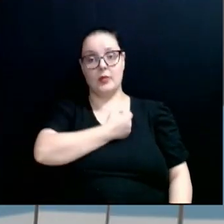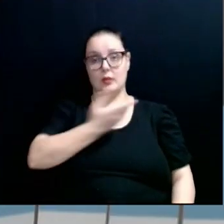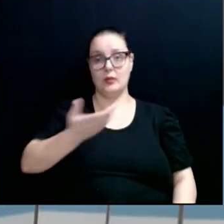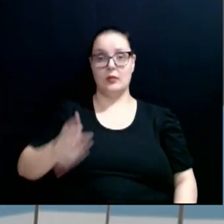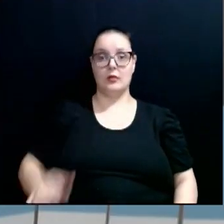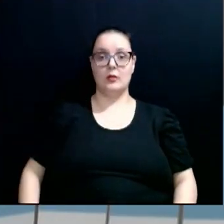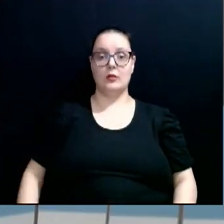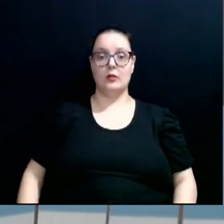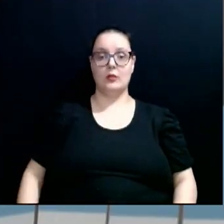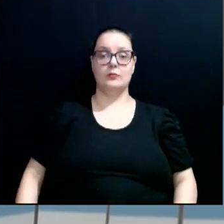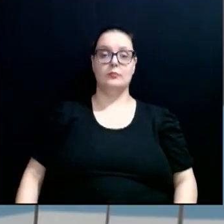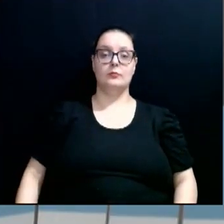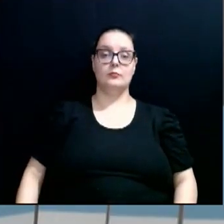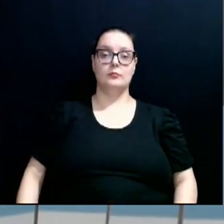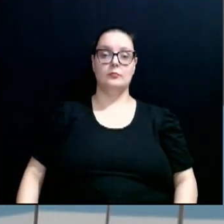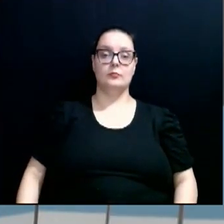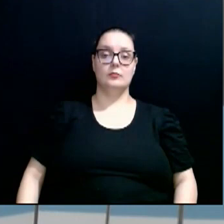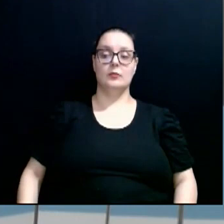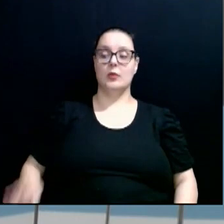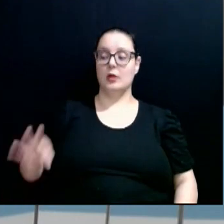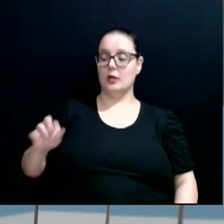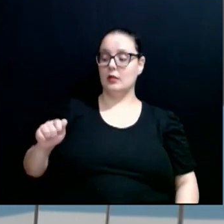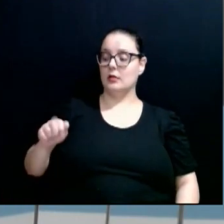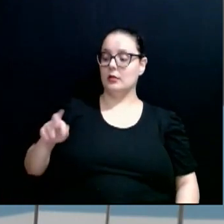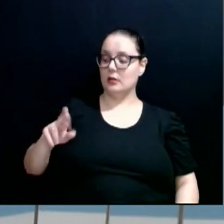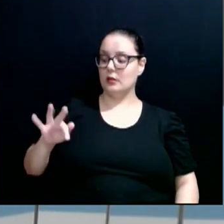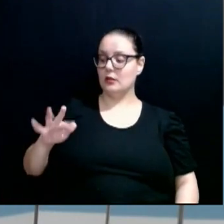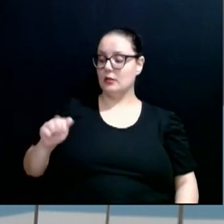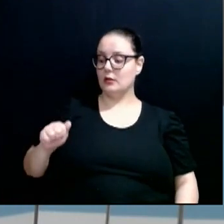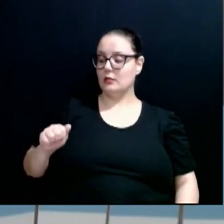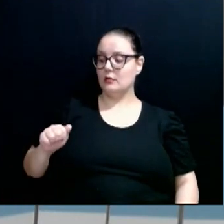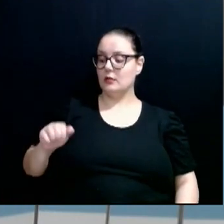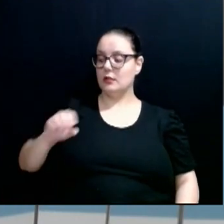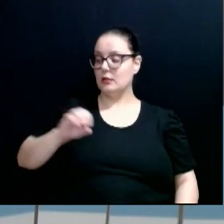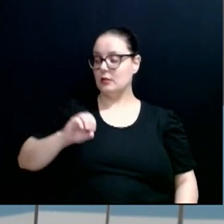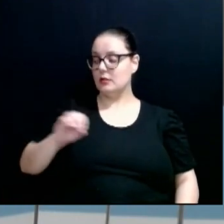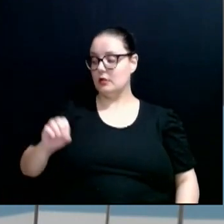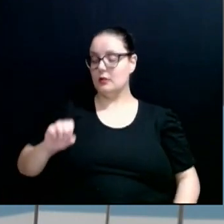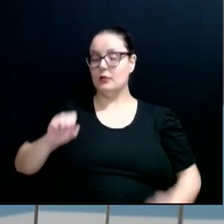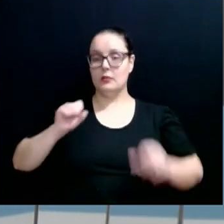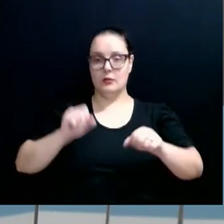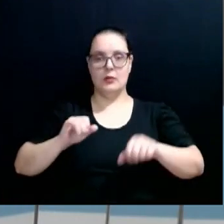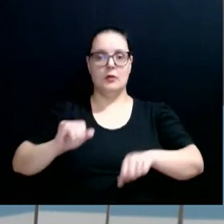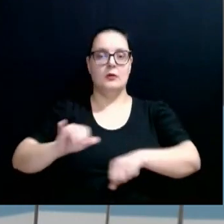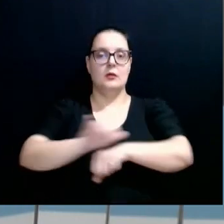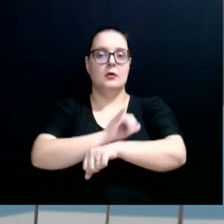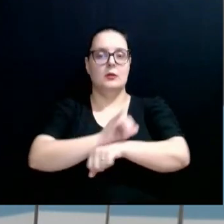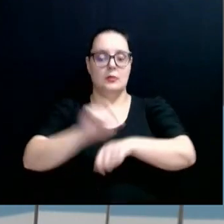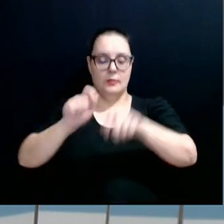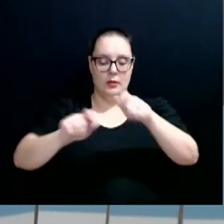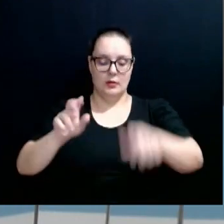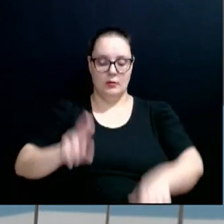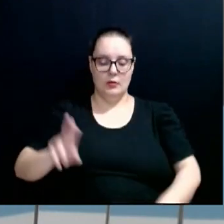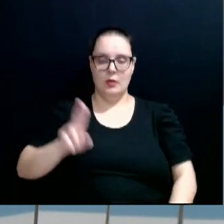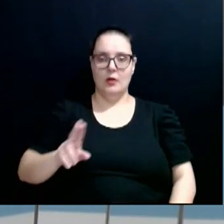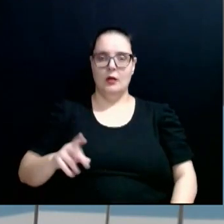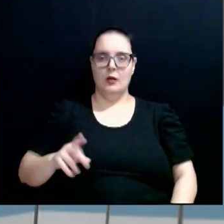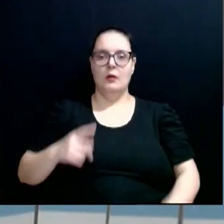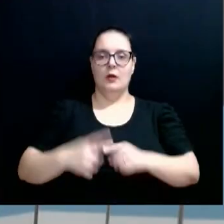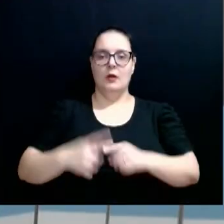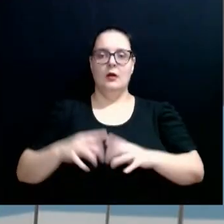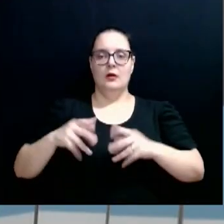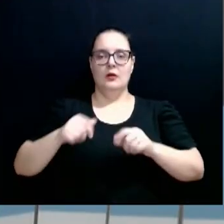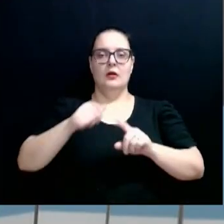E a tarifa zero pode ser aí uma saída para o usuário, né? Porque a gente todo mês tem queda no número